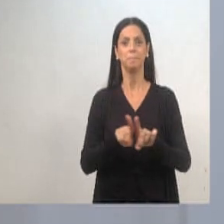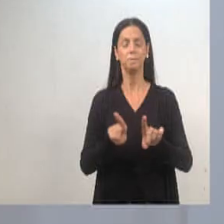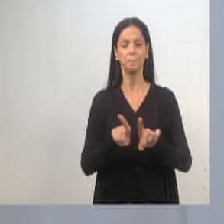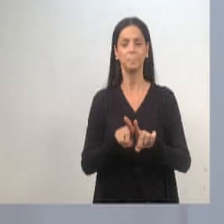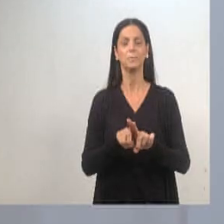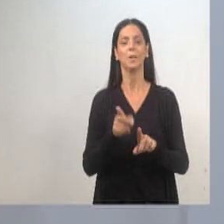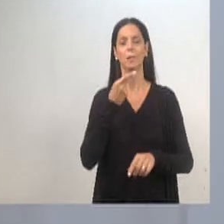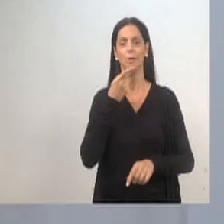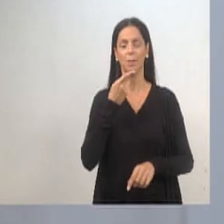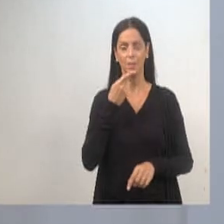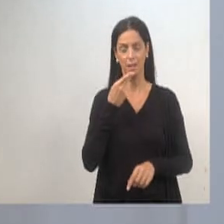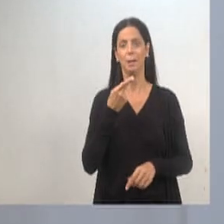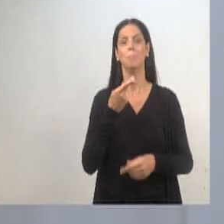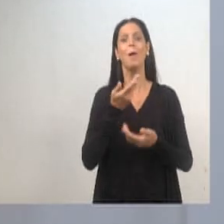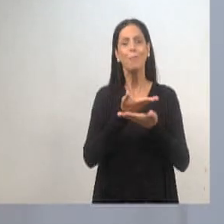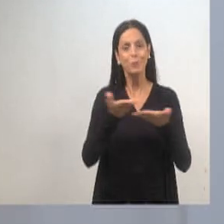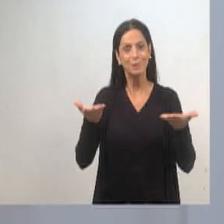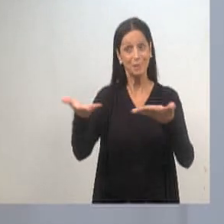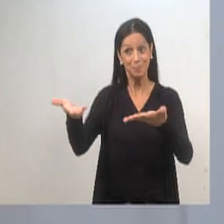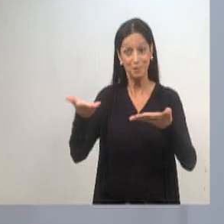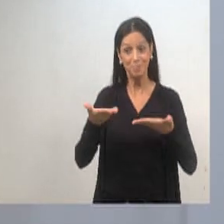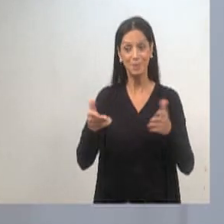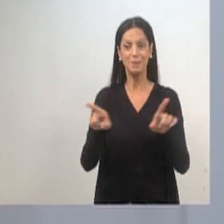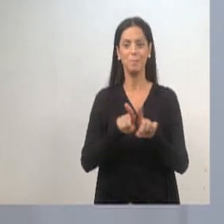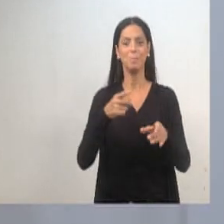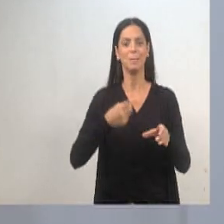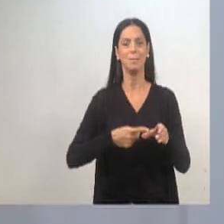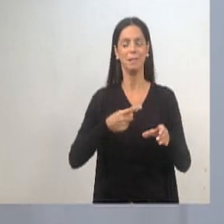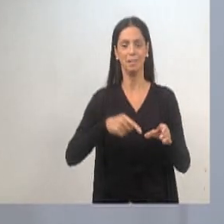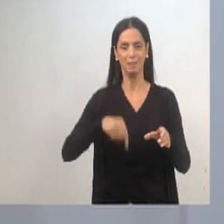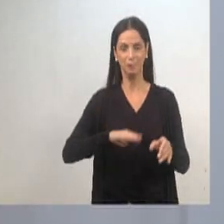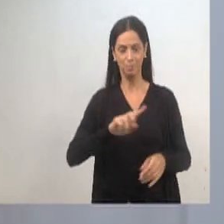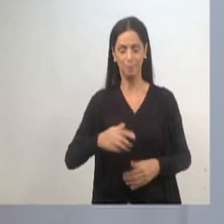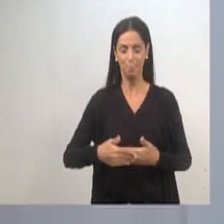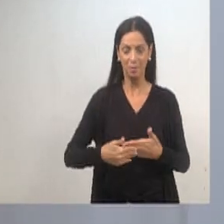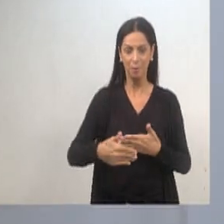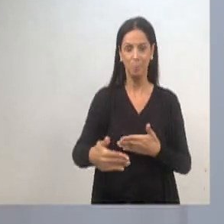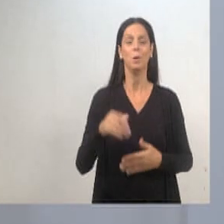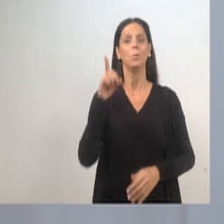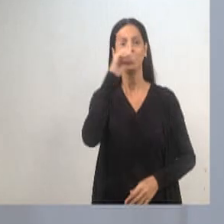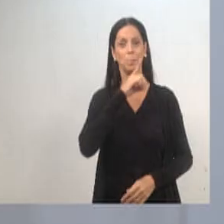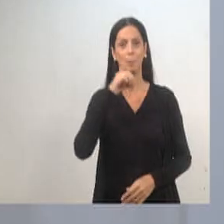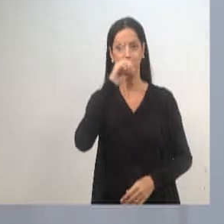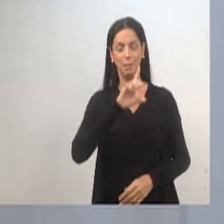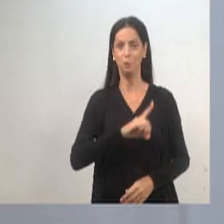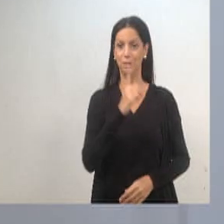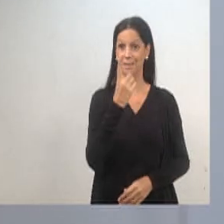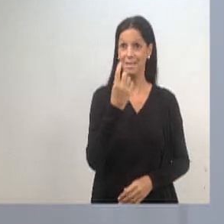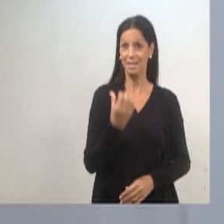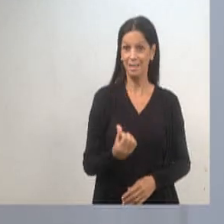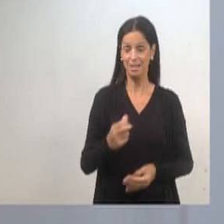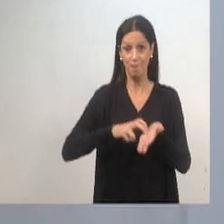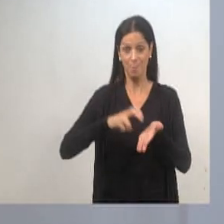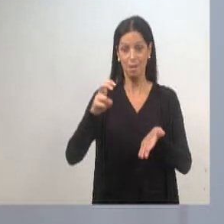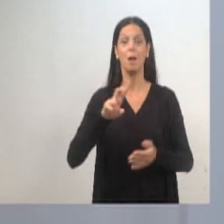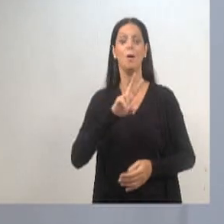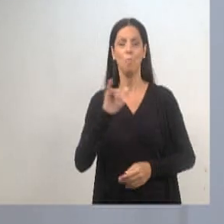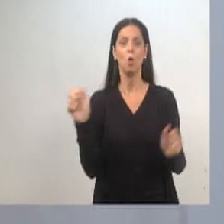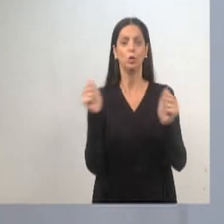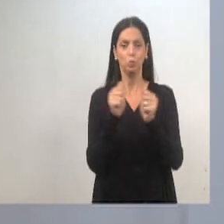de deixar um convite à população de Blumenau. No próximo domingo, dia 16, às 8h30 da manhã, estarei fazendo um panfletaço junto